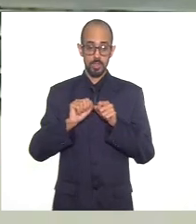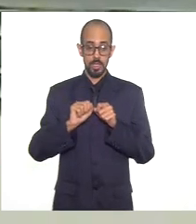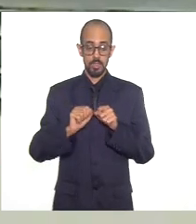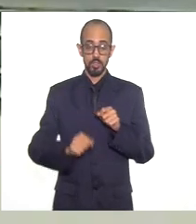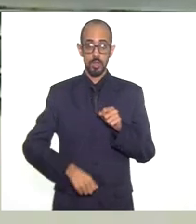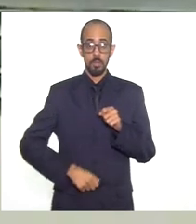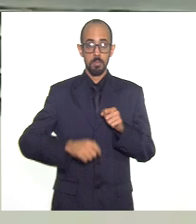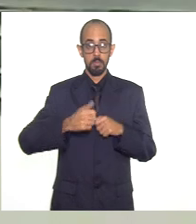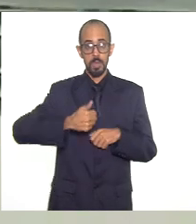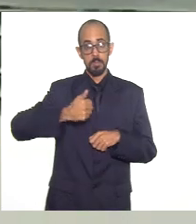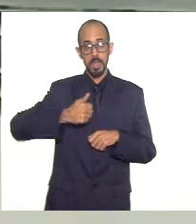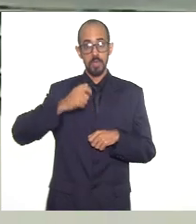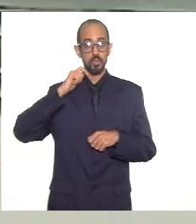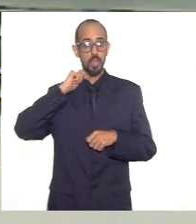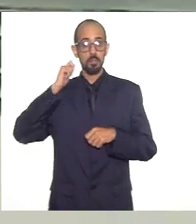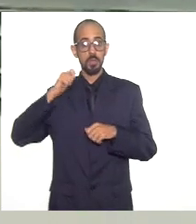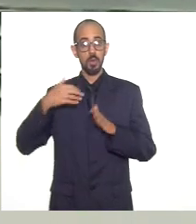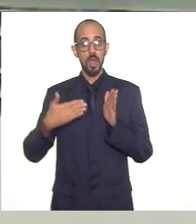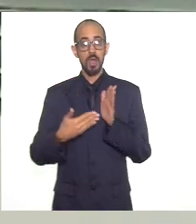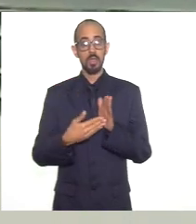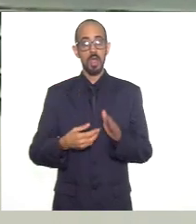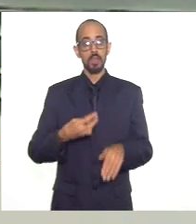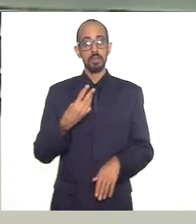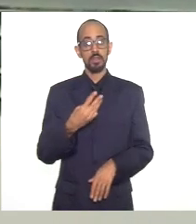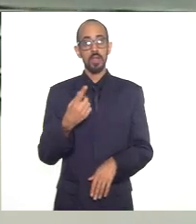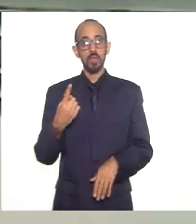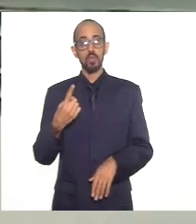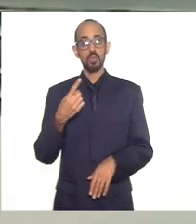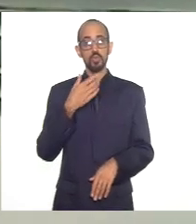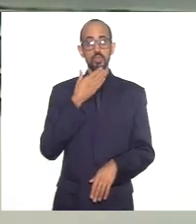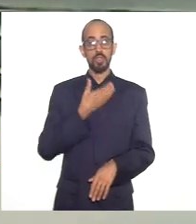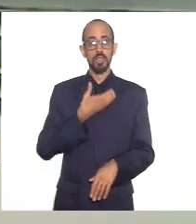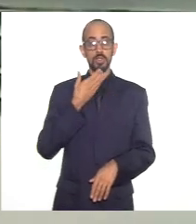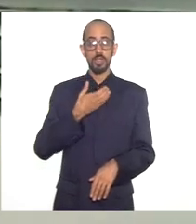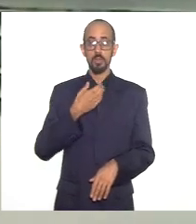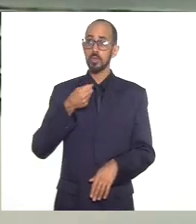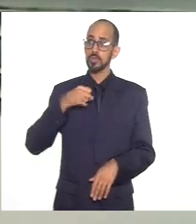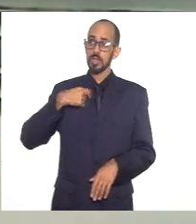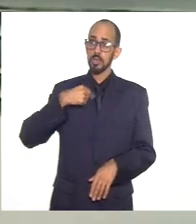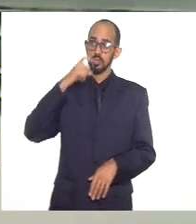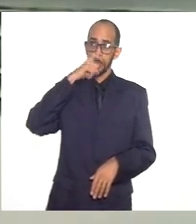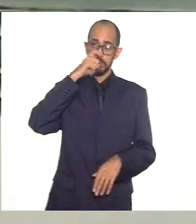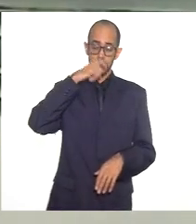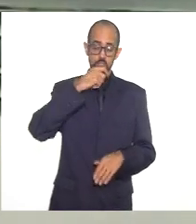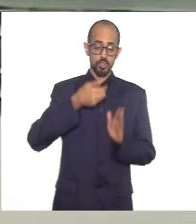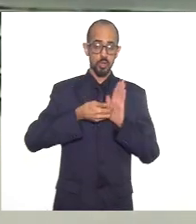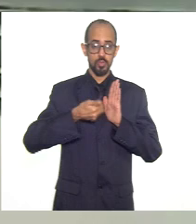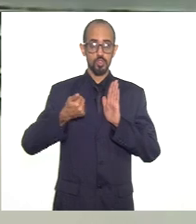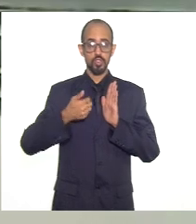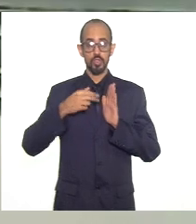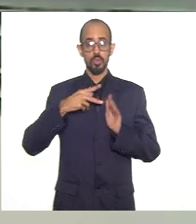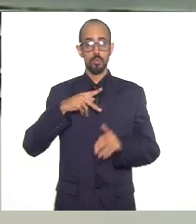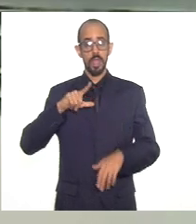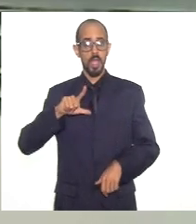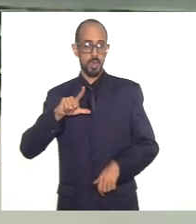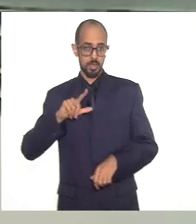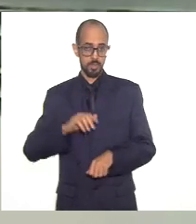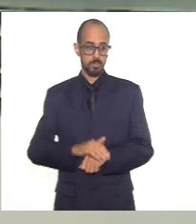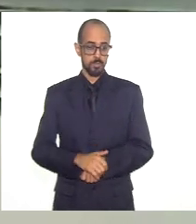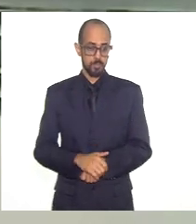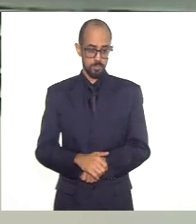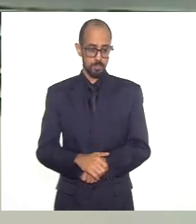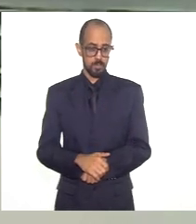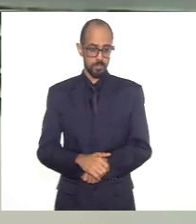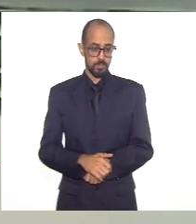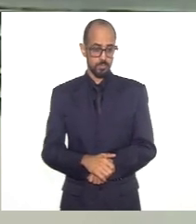31 de dezembro. Se eu estiver mentindo, eu retiro o projeto de pauta.